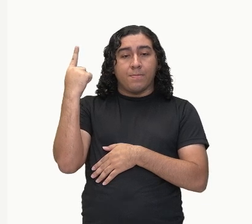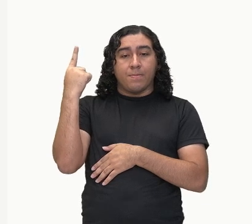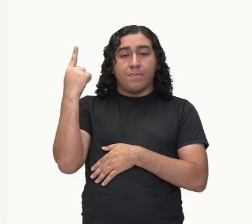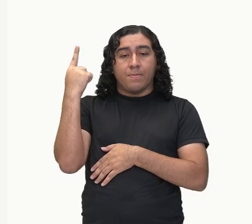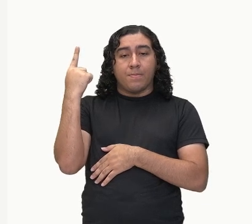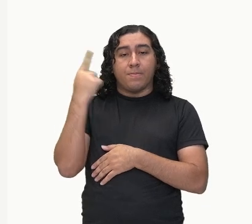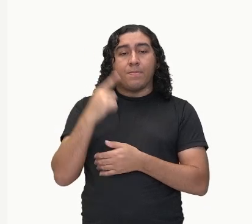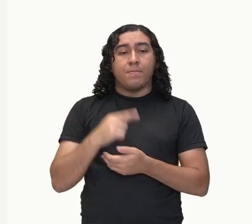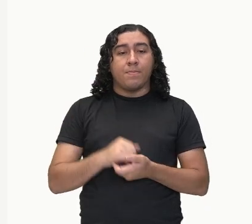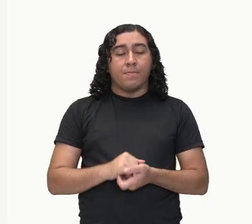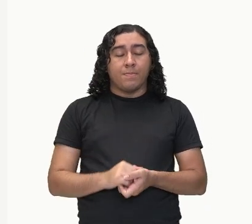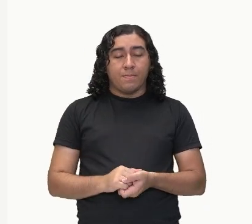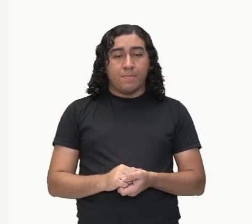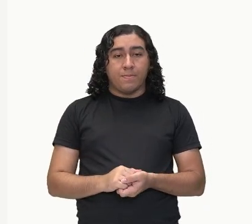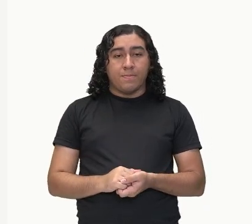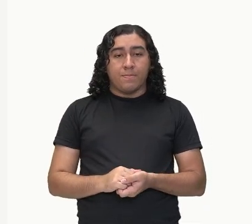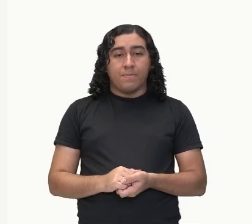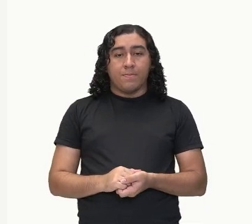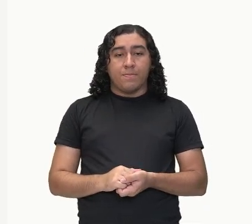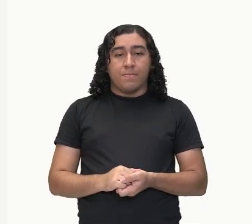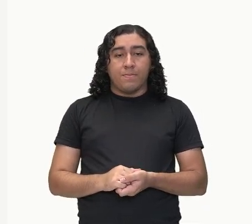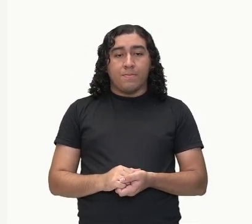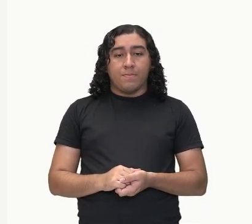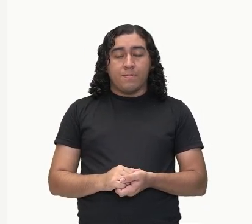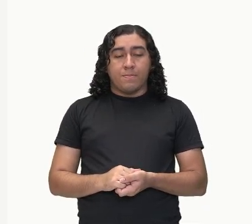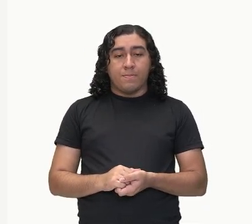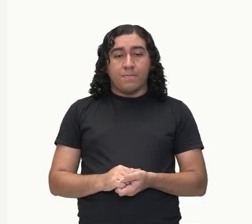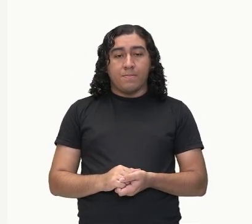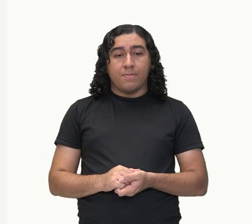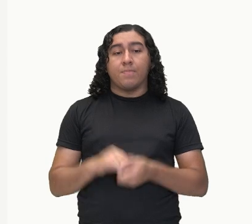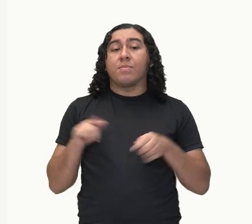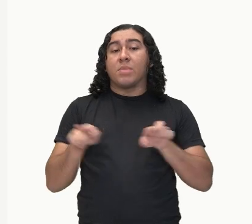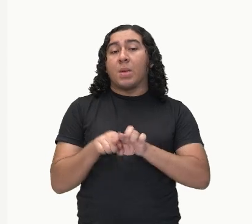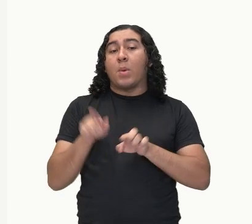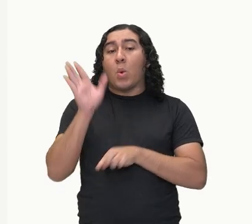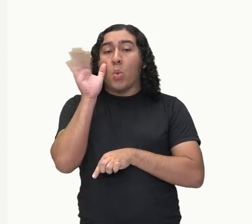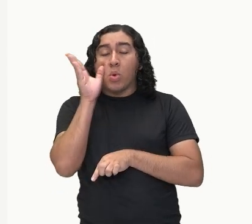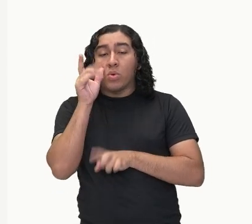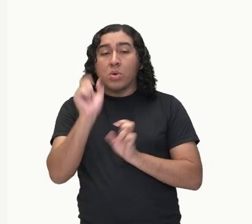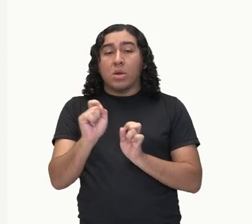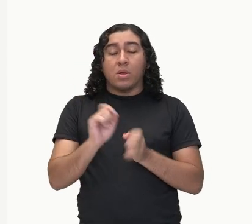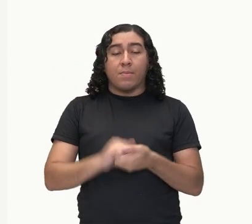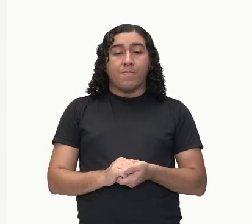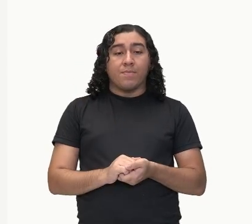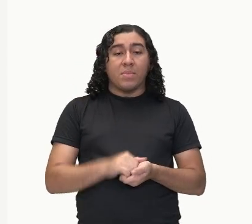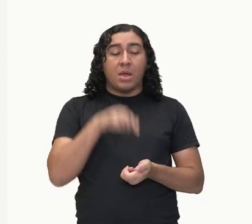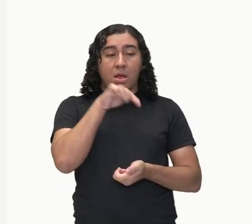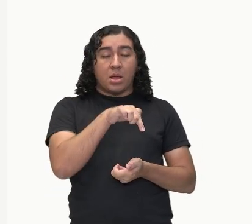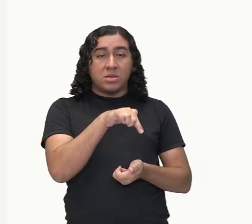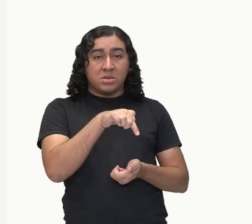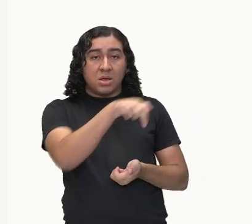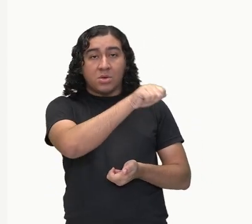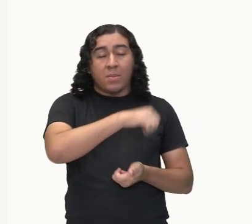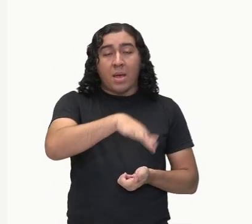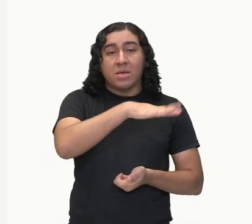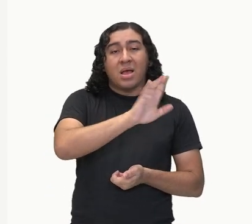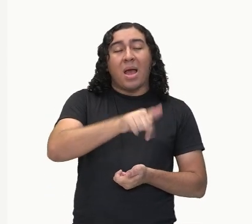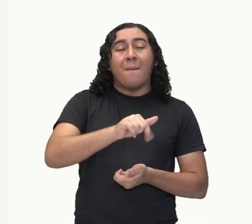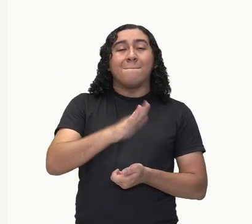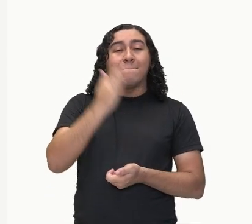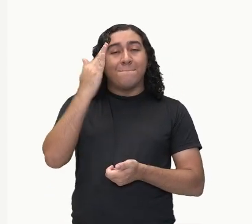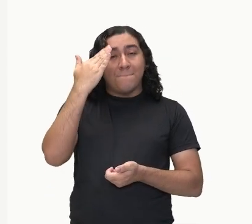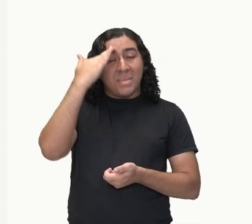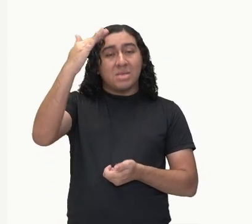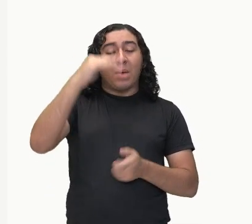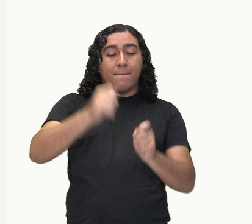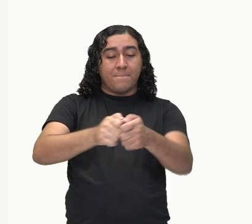como o pica-pau e as corujas, e trago como curiosidade aí a taiga sendo o maior bioma terrestre do mundo,